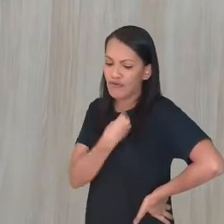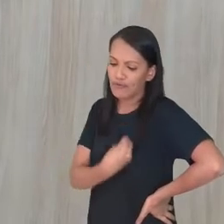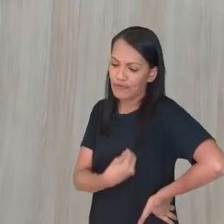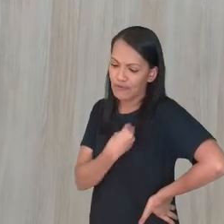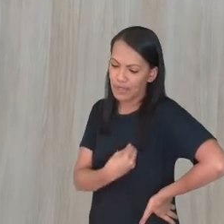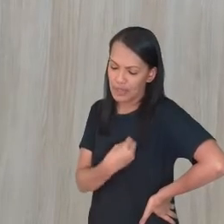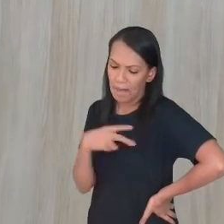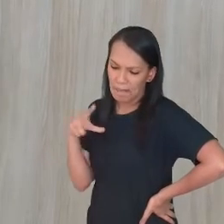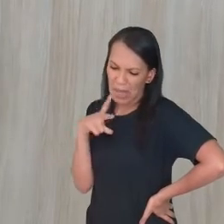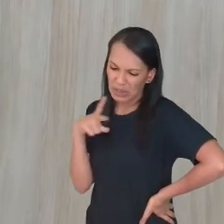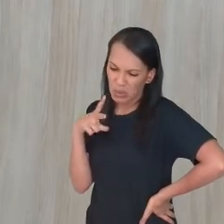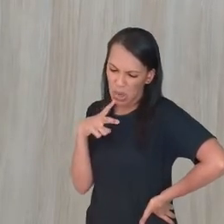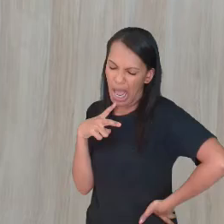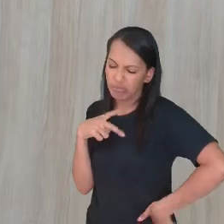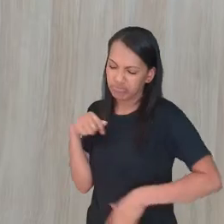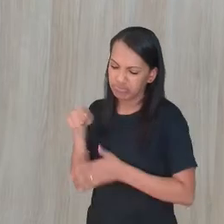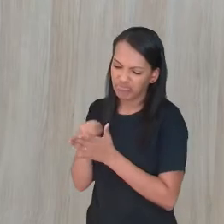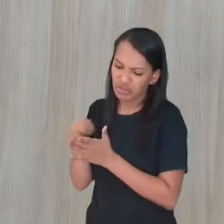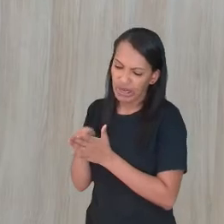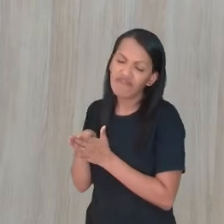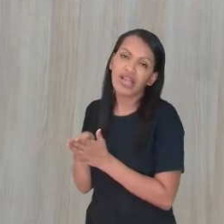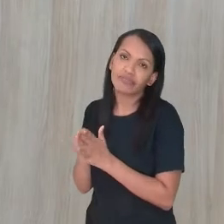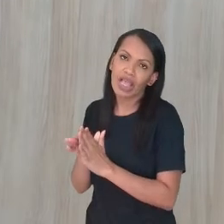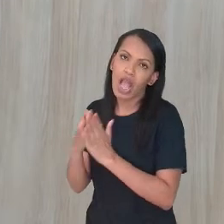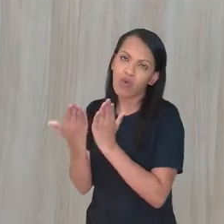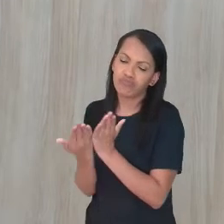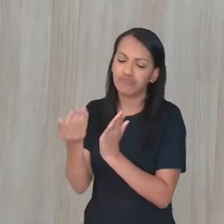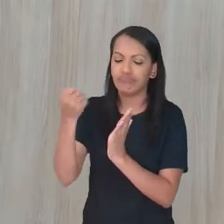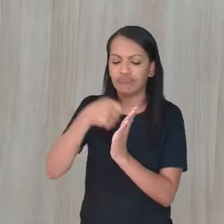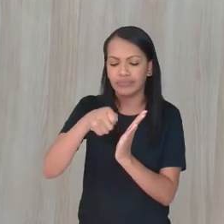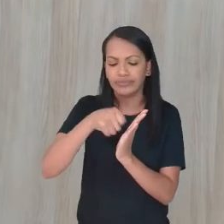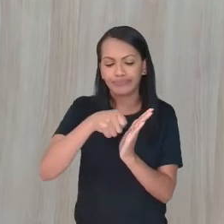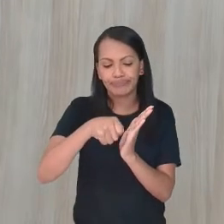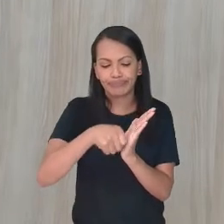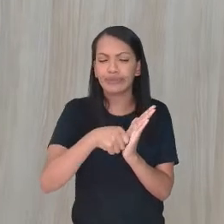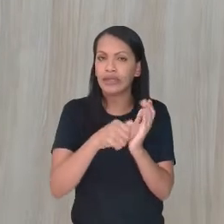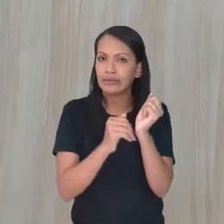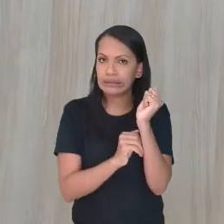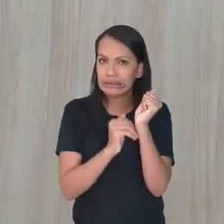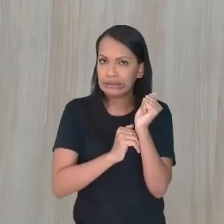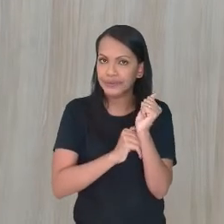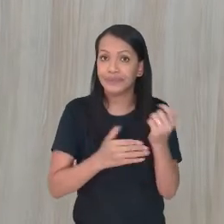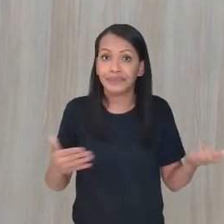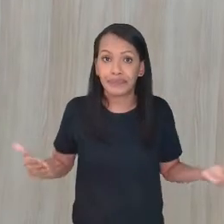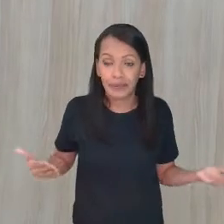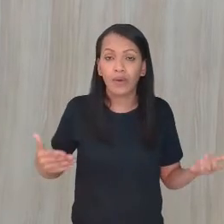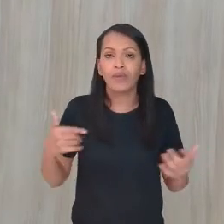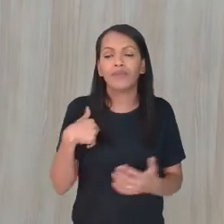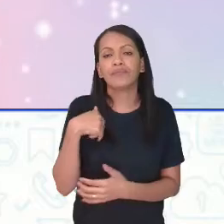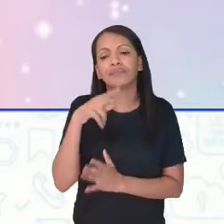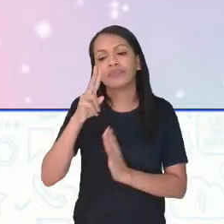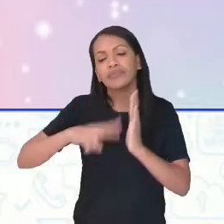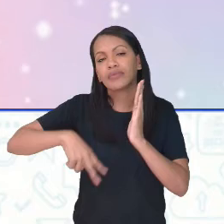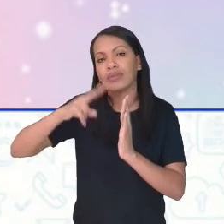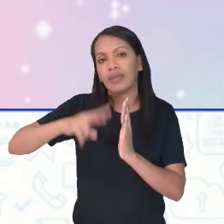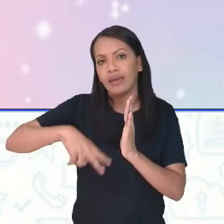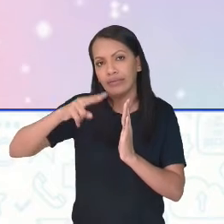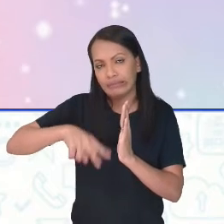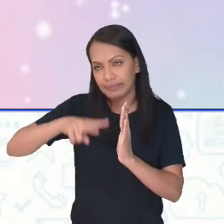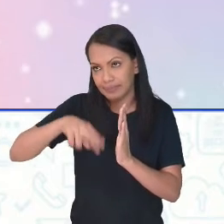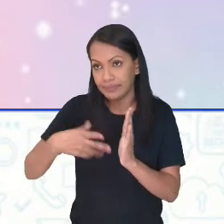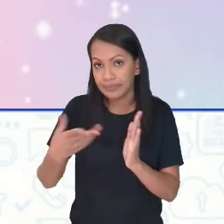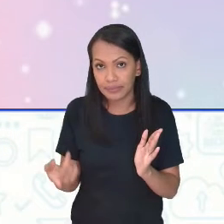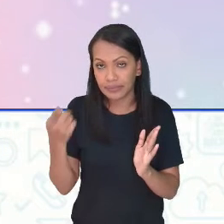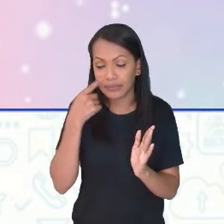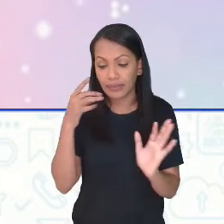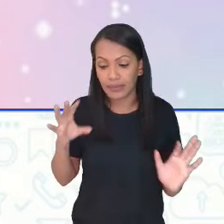começar a ler, a reconhecer o meu gosto. A leitura, ela está